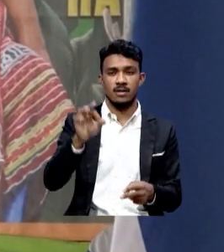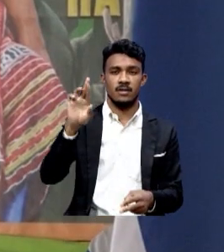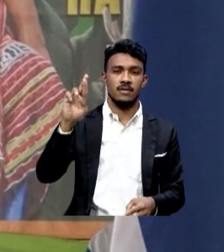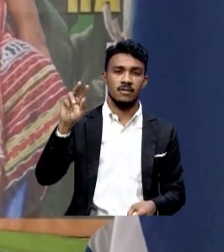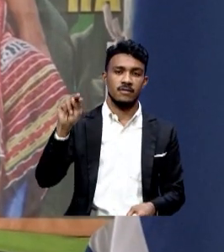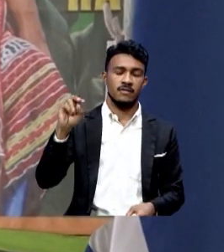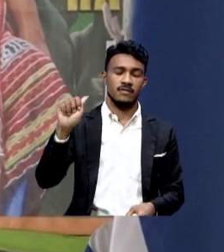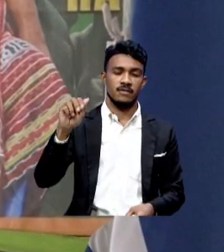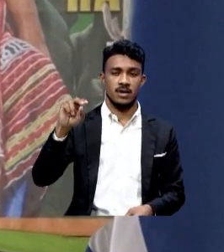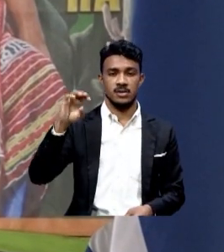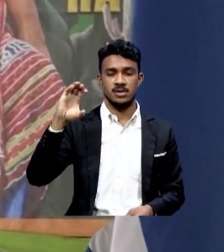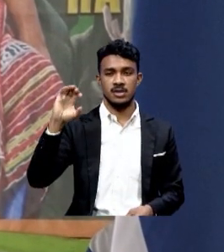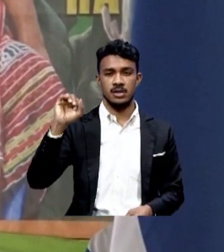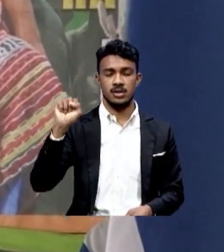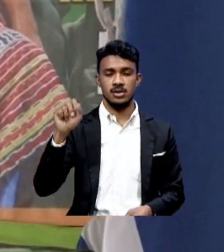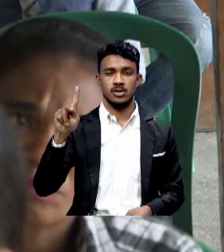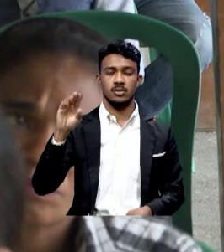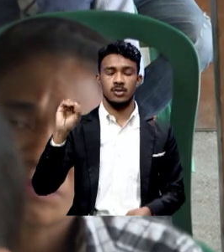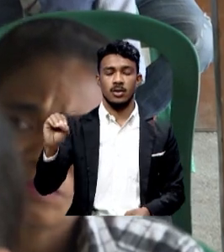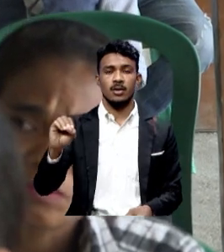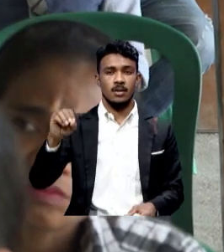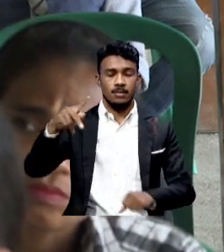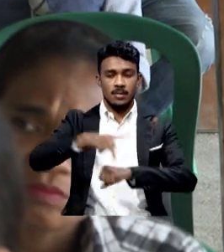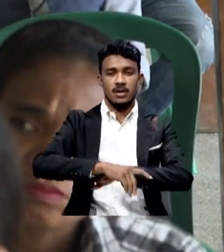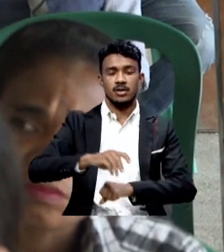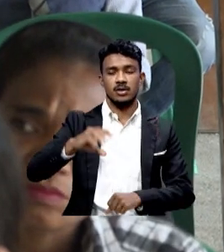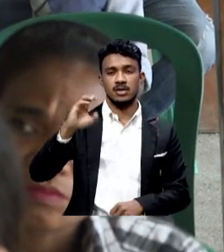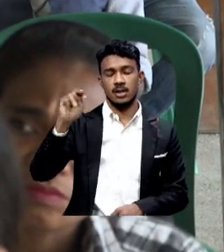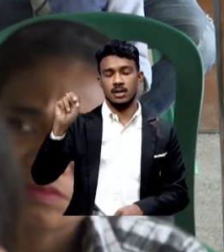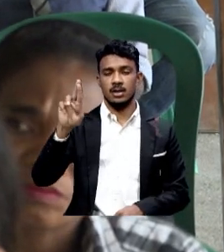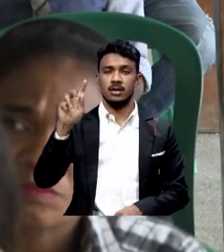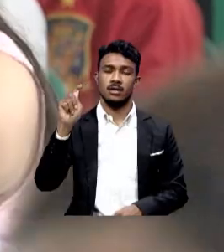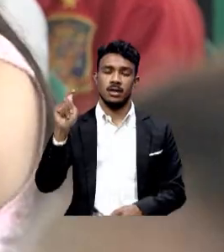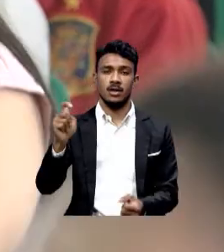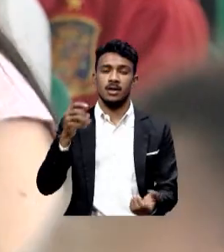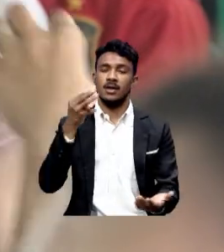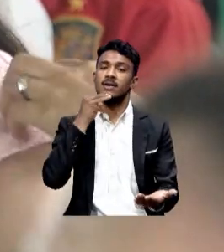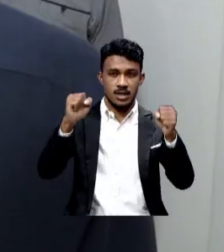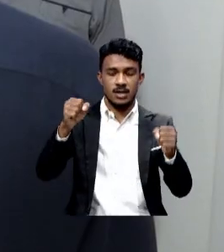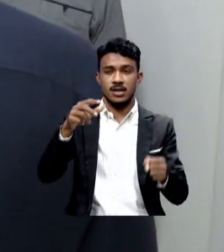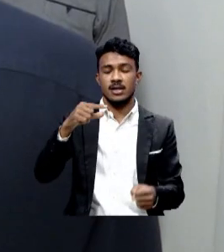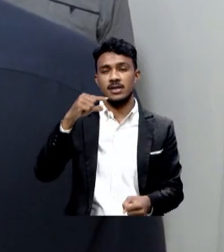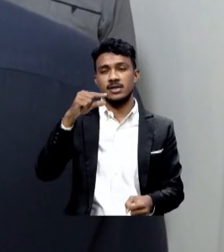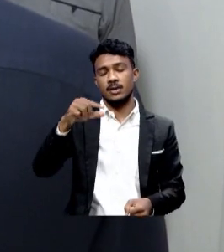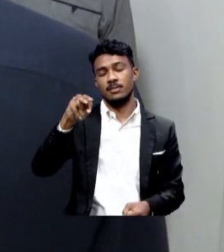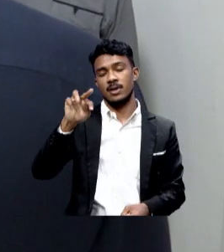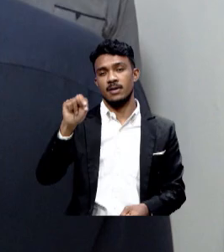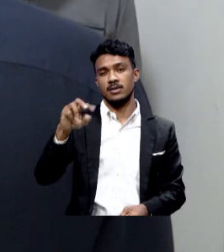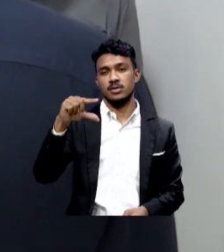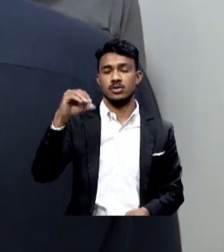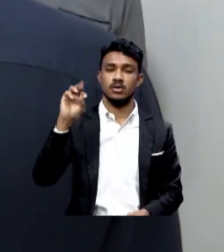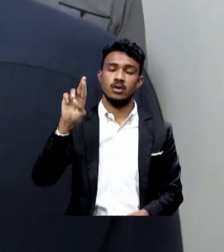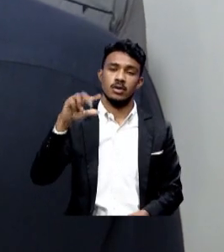o presidente do Conselho de Administração Grupo Média Nacional, Jorge Manuel de Araújo Serrano, discute com a cooperação e a área